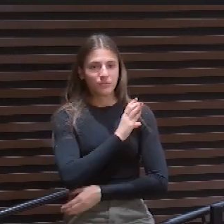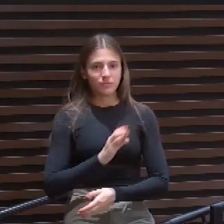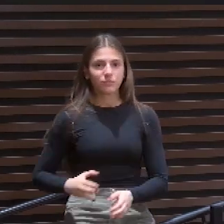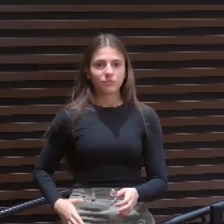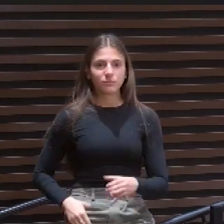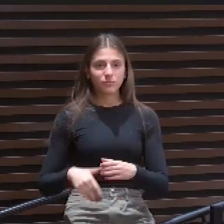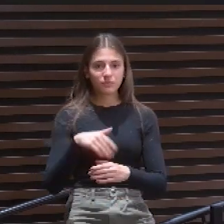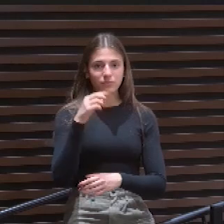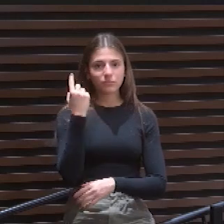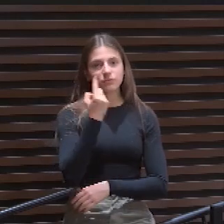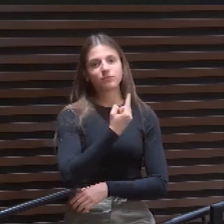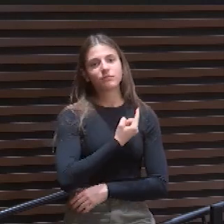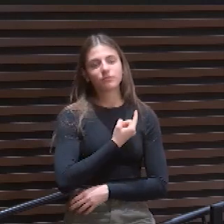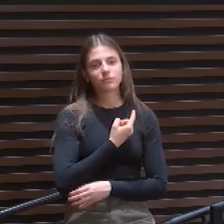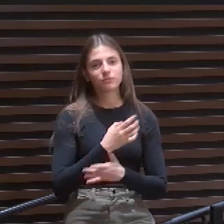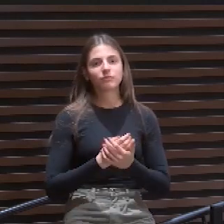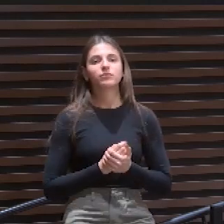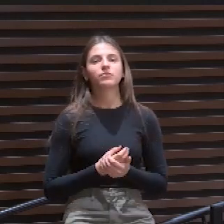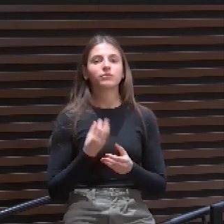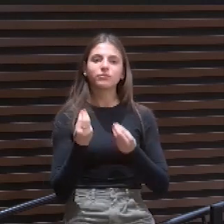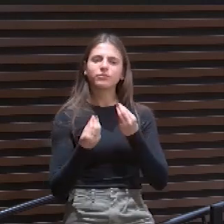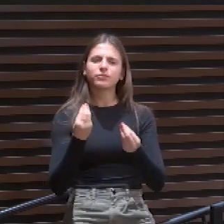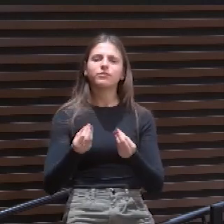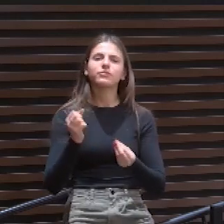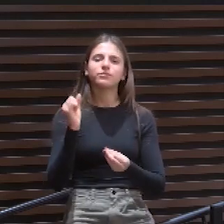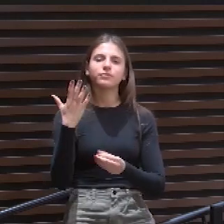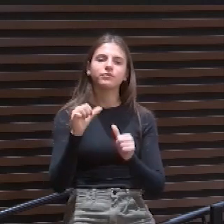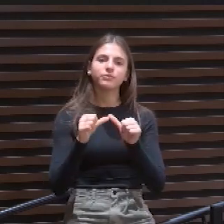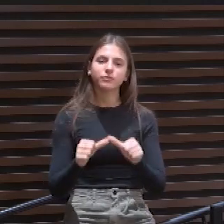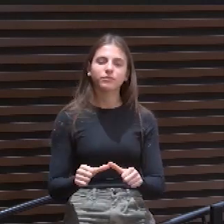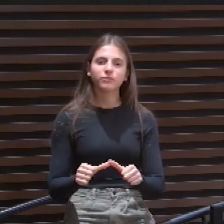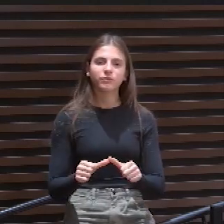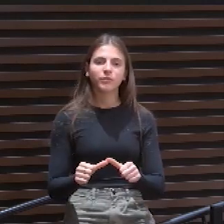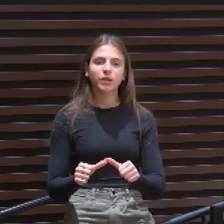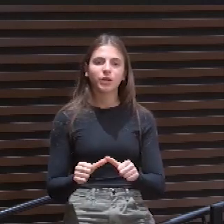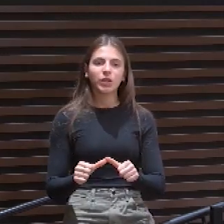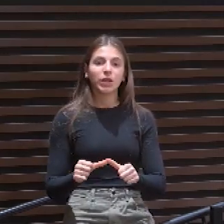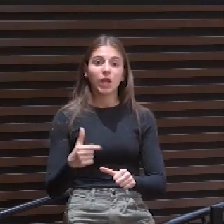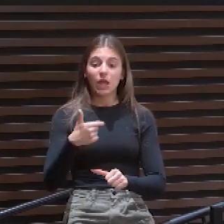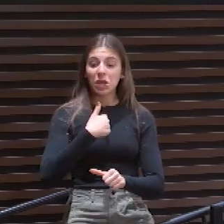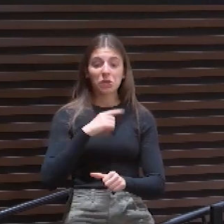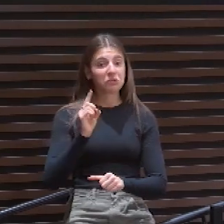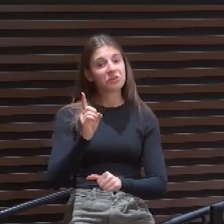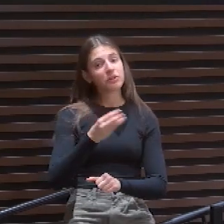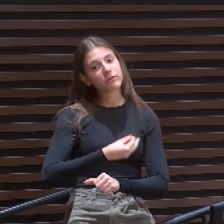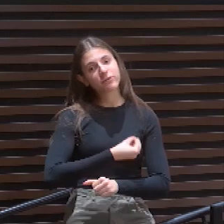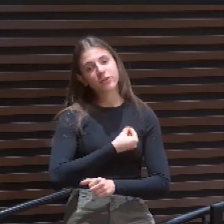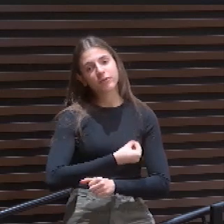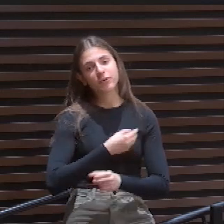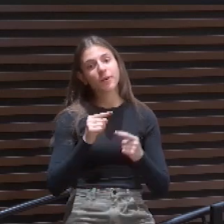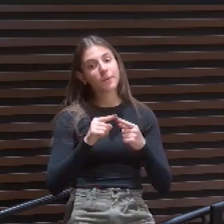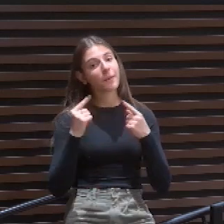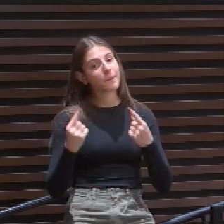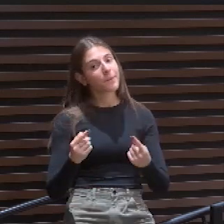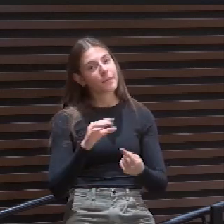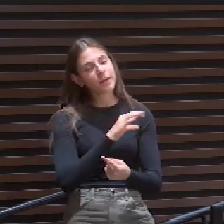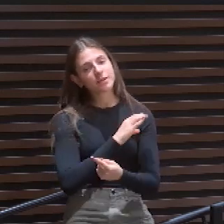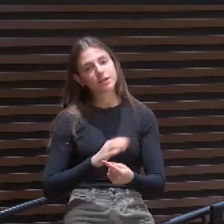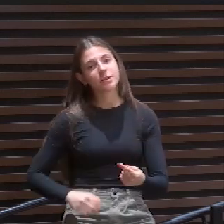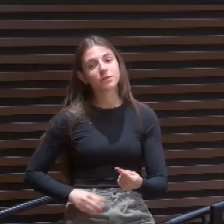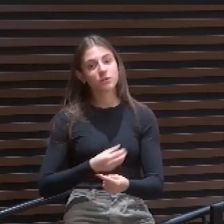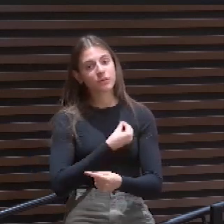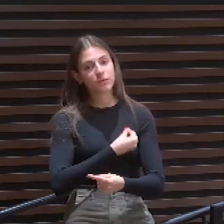2:20. Como vai acontecer isso? Logo, já não sou eu quem vive,